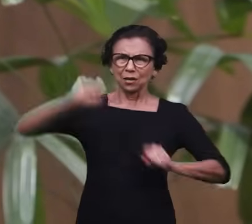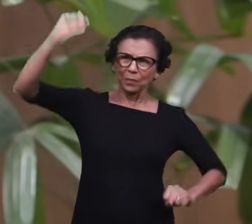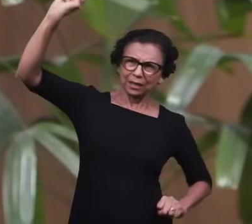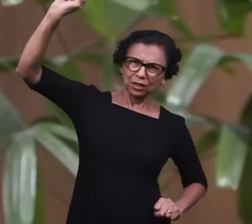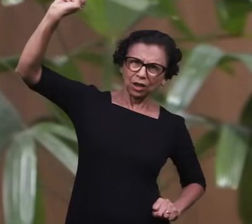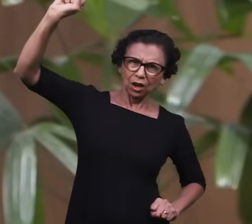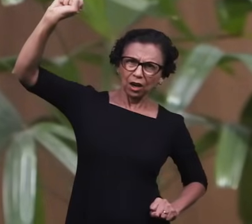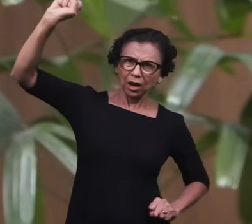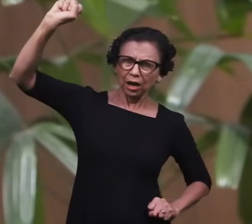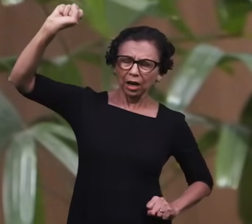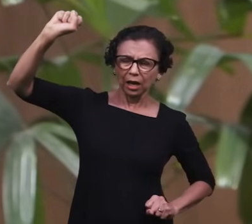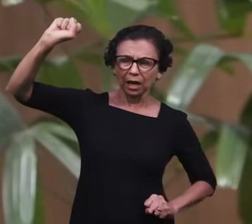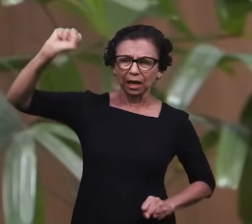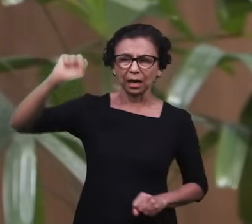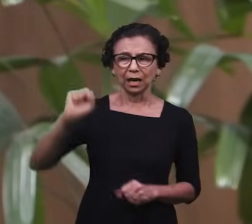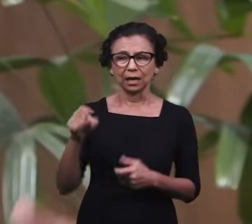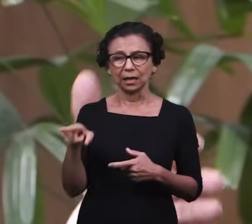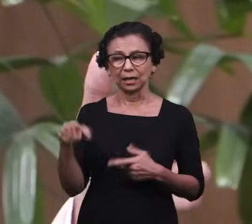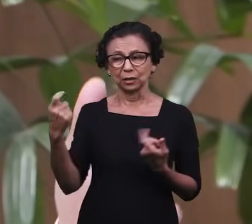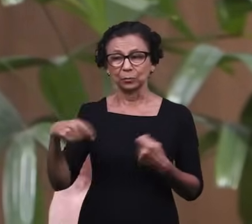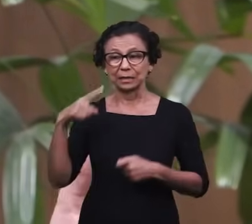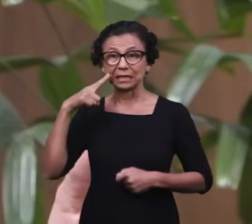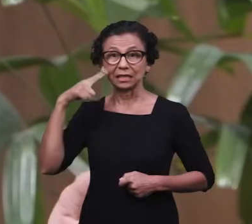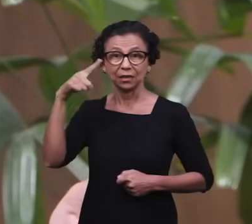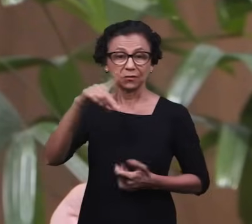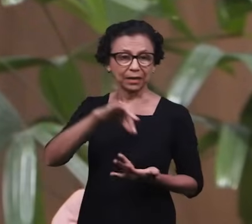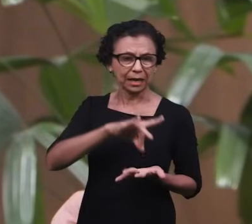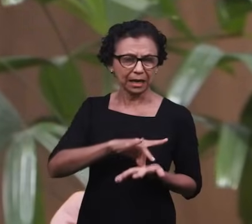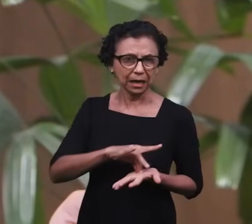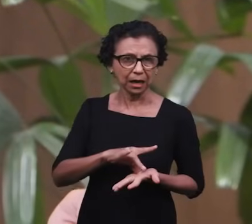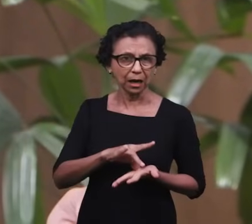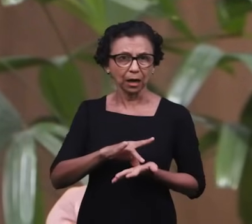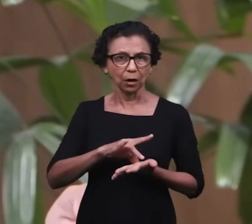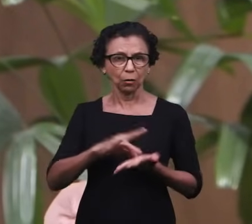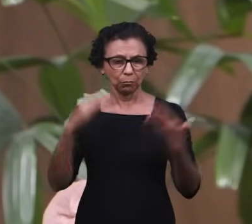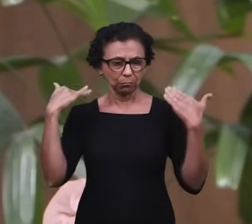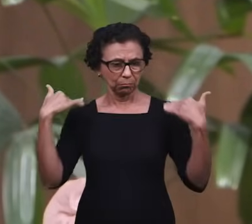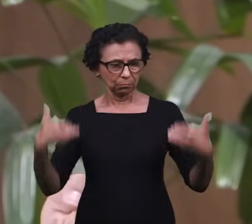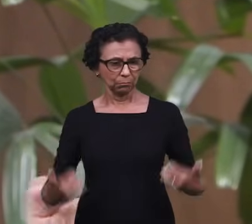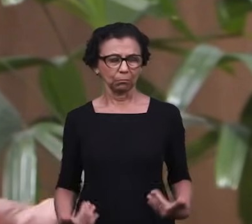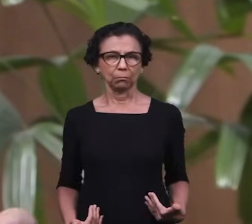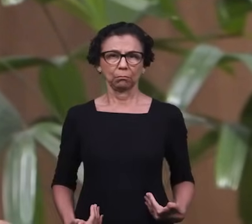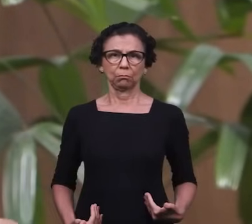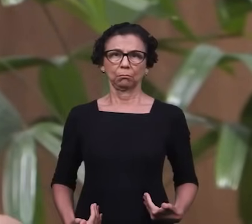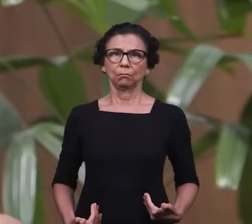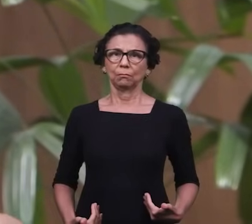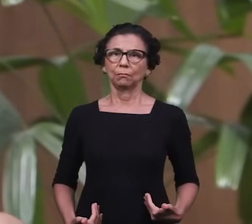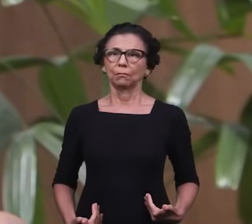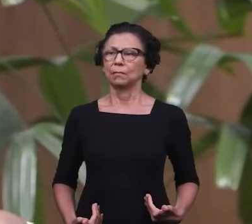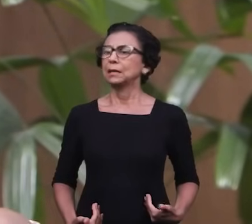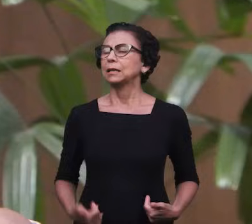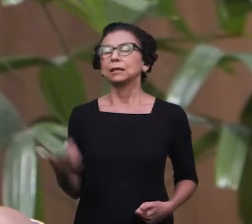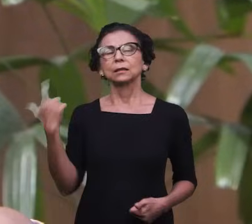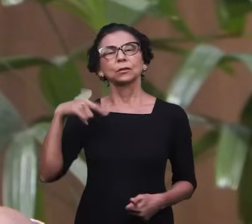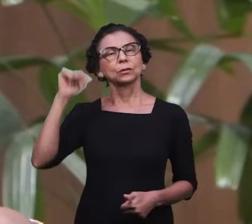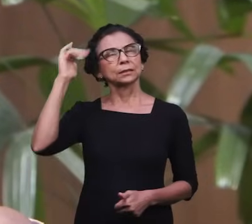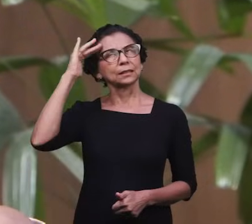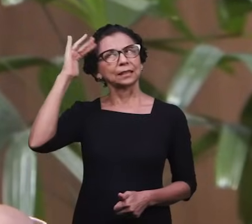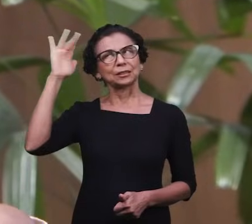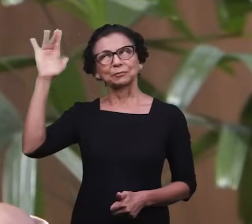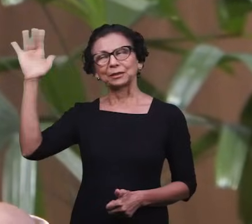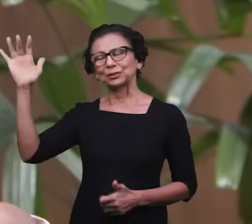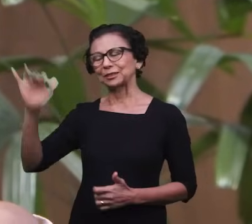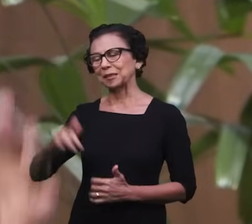Se ele for brincar de algo, aquele algo precisa estar presente. Não dá para imaginar na ausência